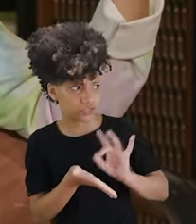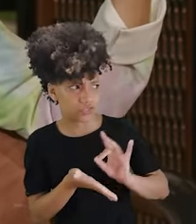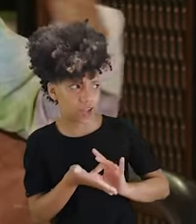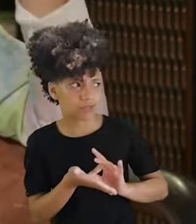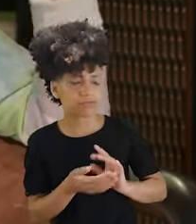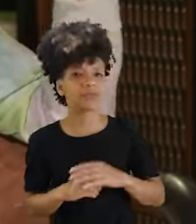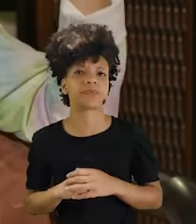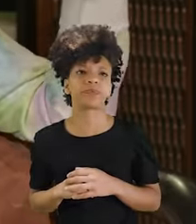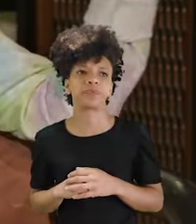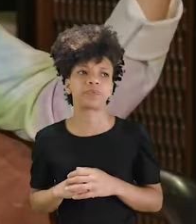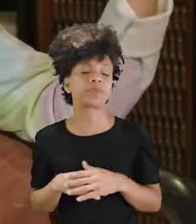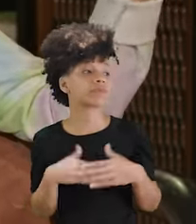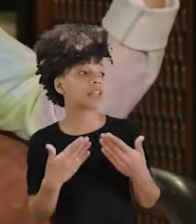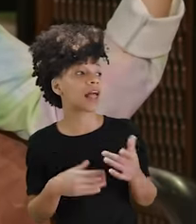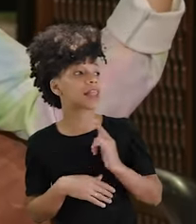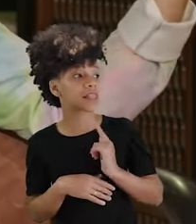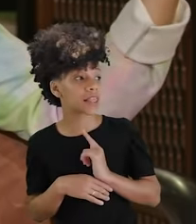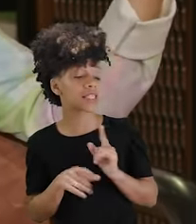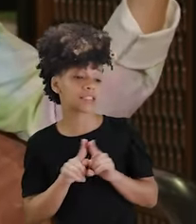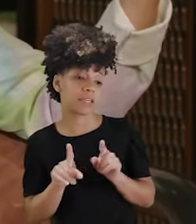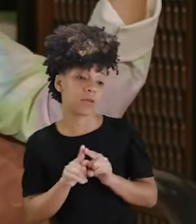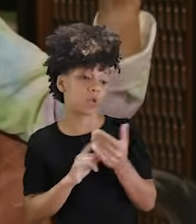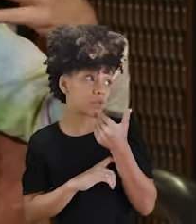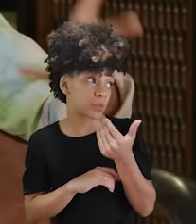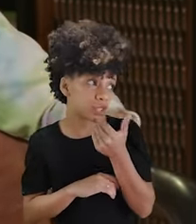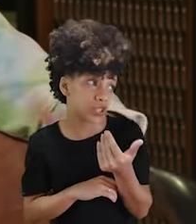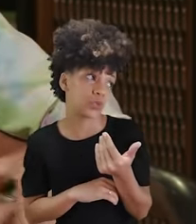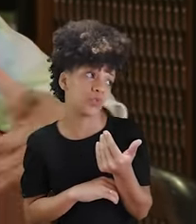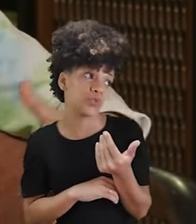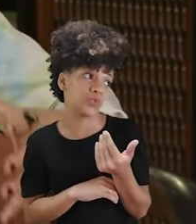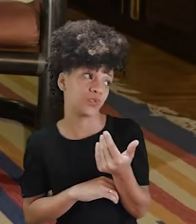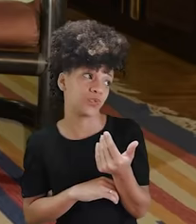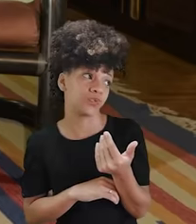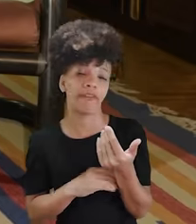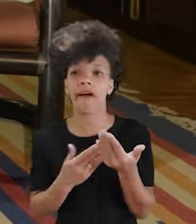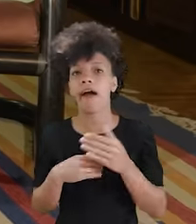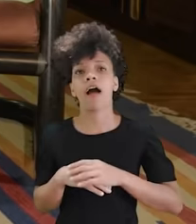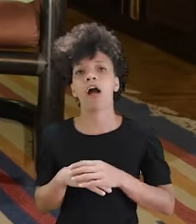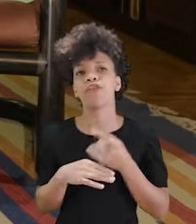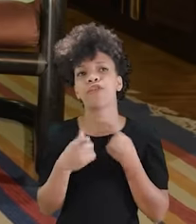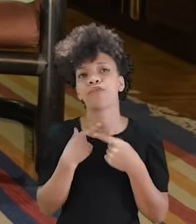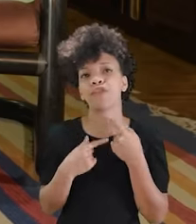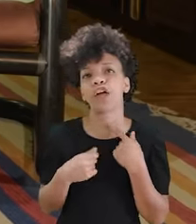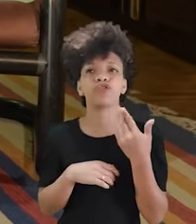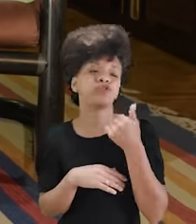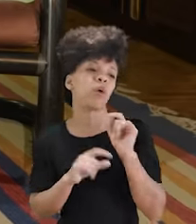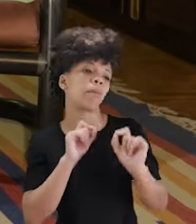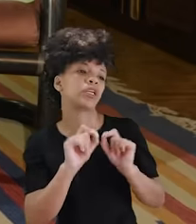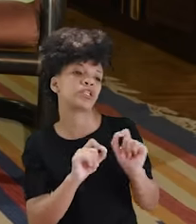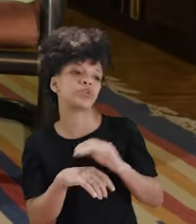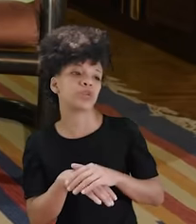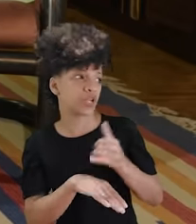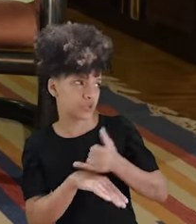né E aí Estou com vontade de comer isso e o Chef prepara a comida para pedir uma pizza no meio do